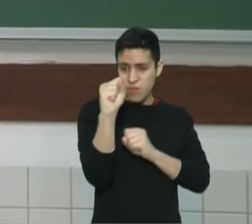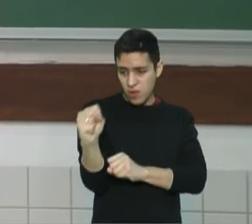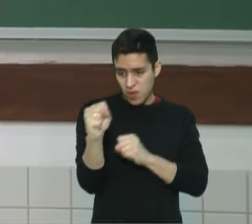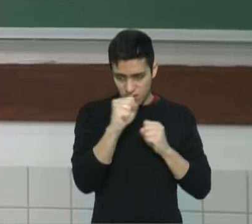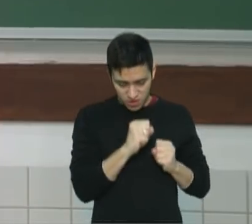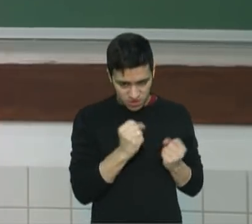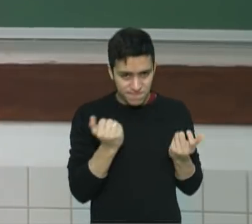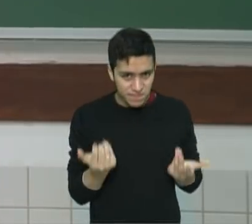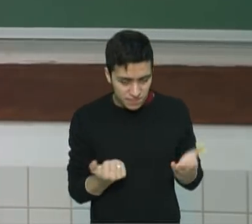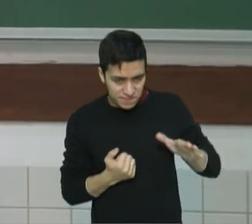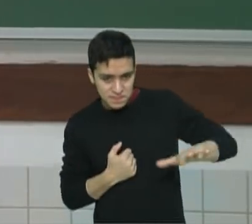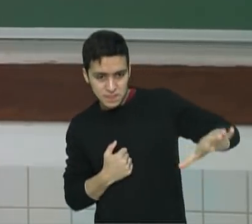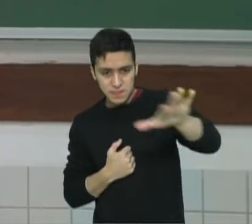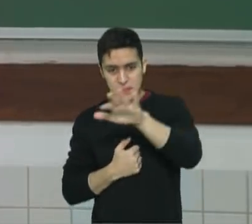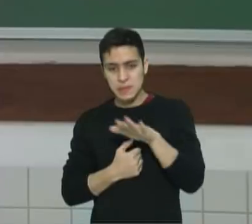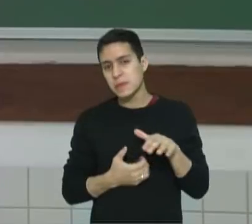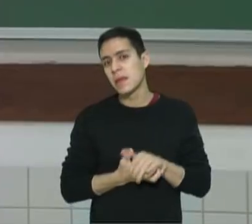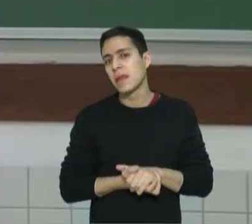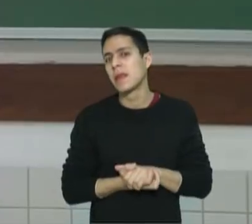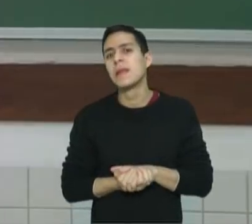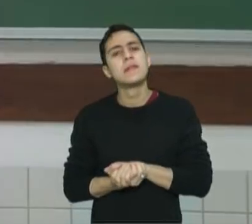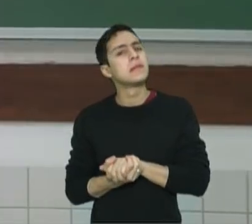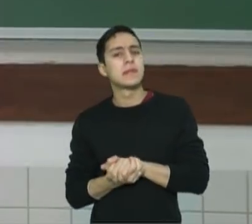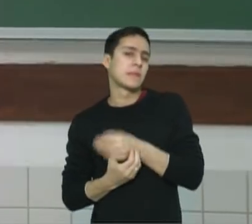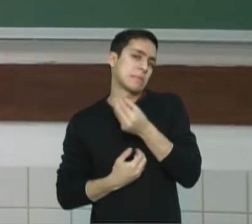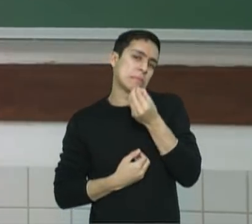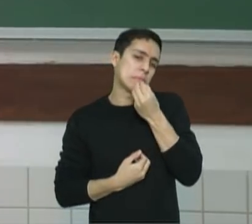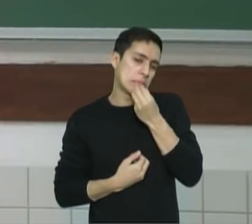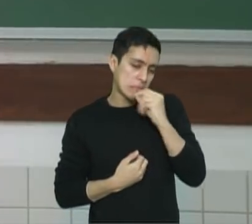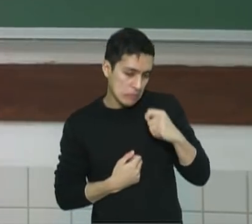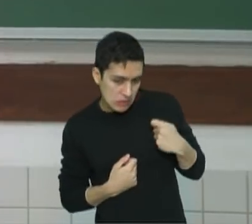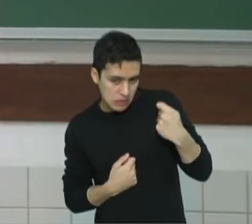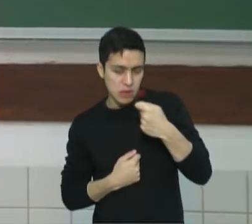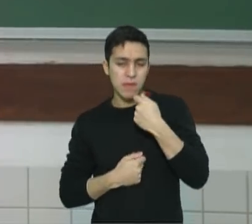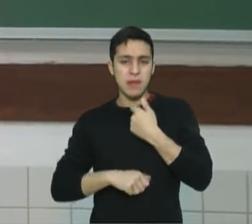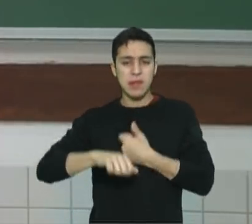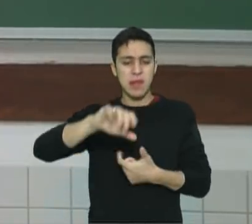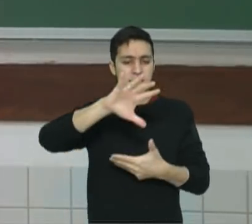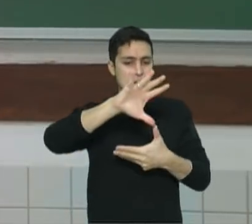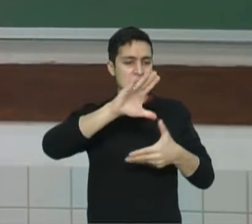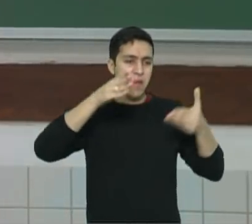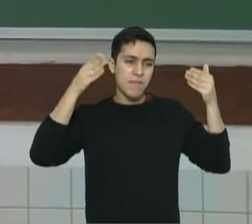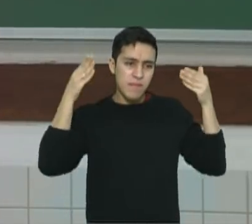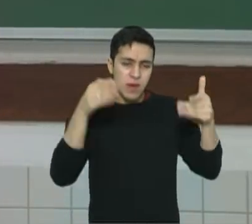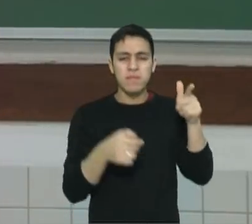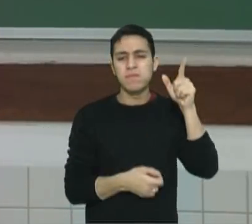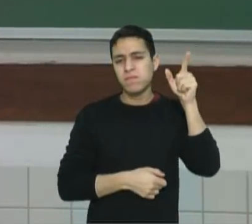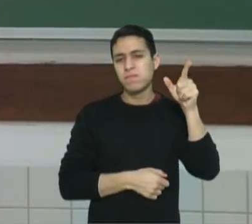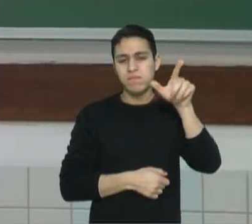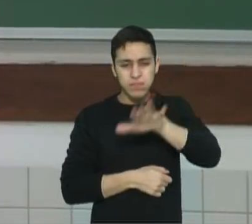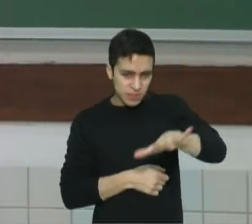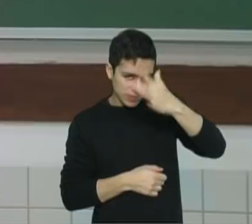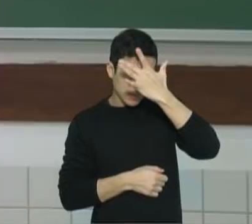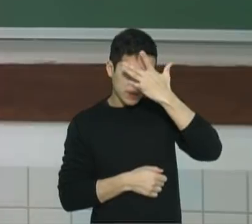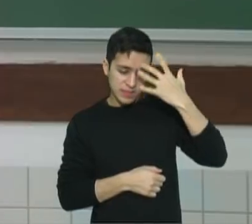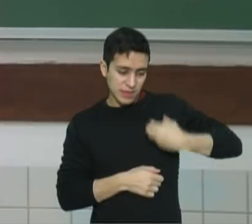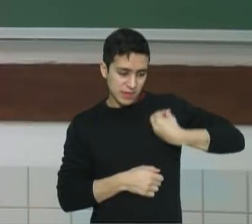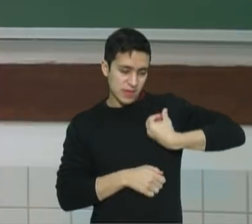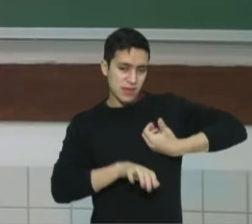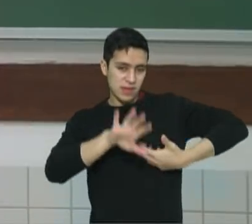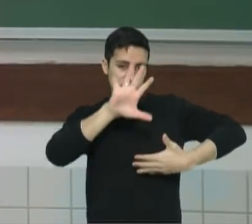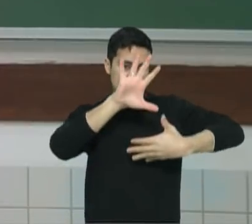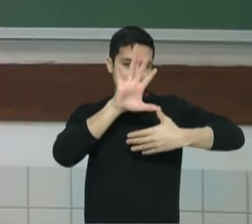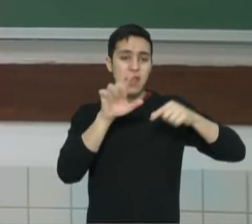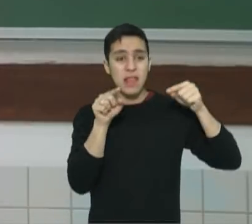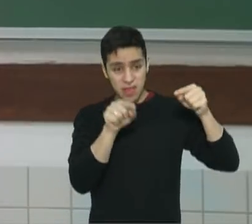ter sobre o território. E, logicamente, se ele fala América para os americanos, ele começa a ver uma noção de